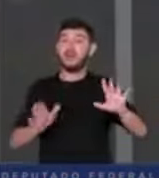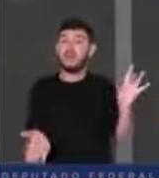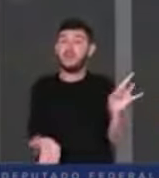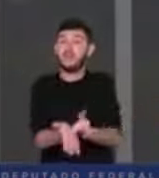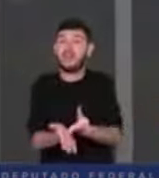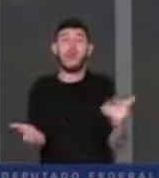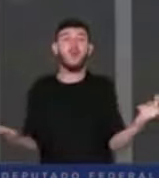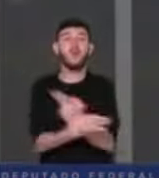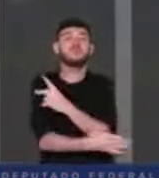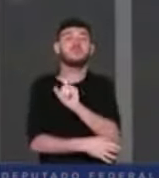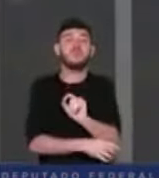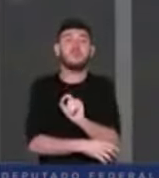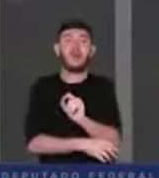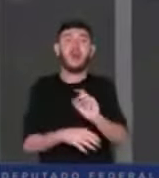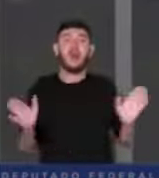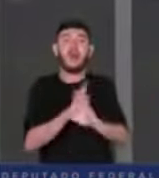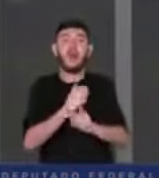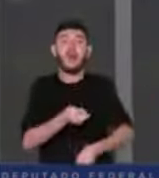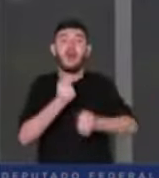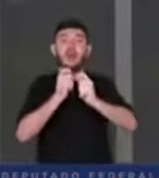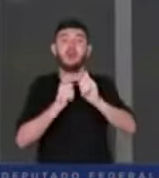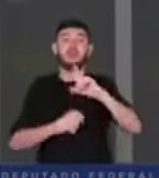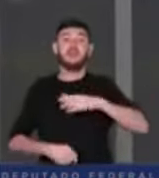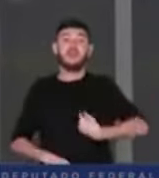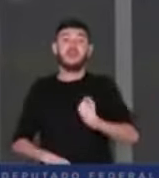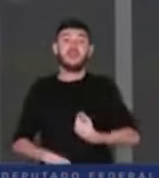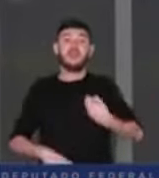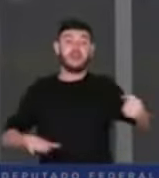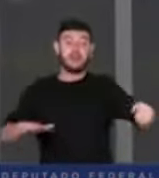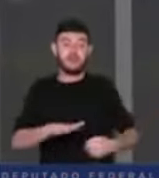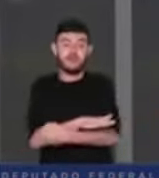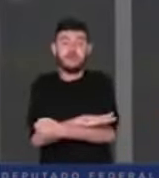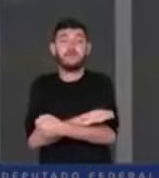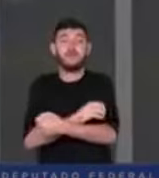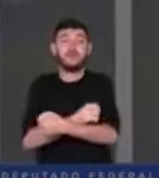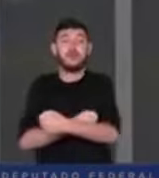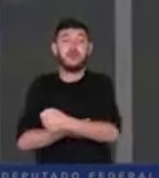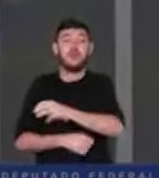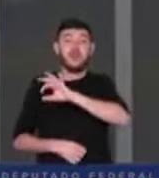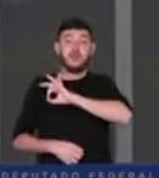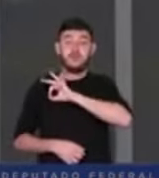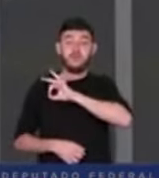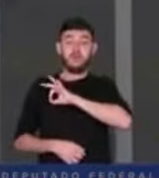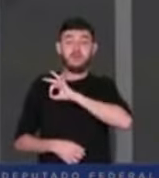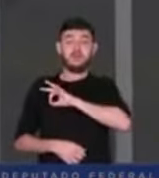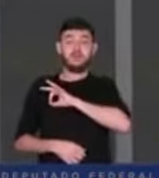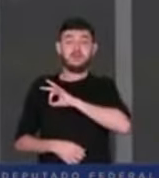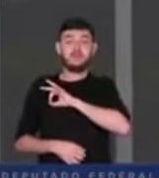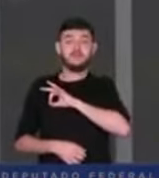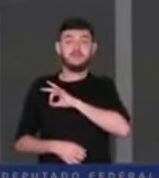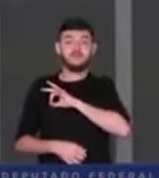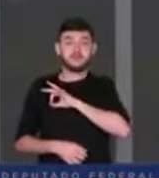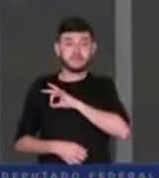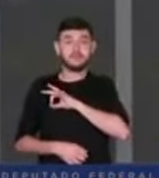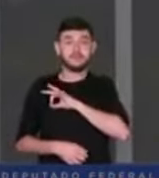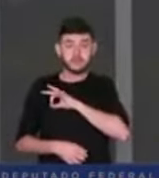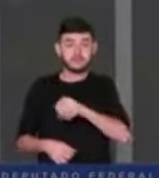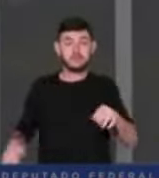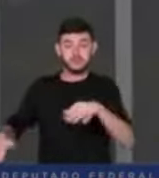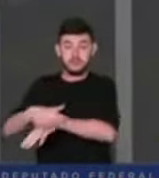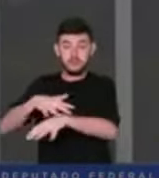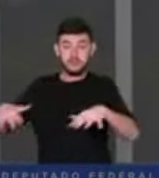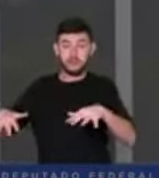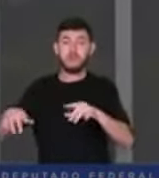e acabaram na Academia Nacional de Polícia, onde, infelizmente, né, se concentraram essas pessoas, e ali me guarda a memória, a minha